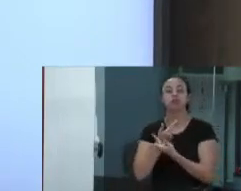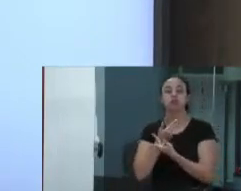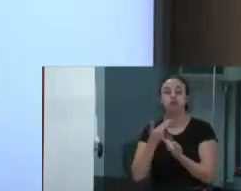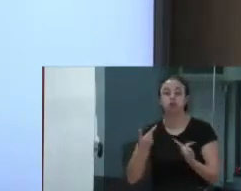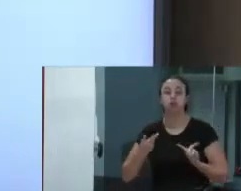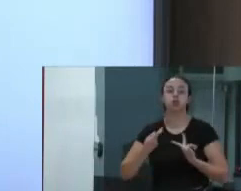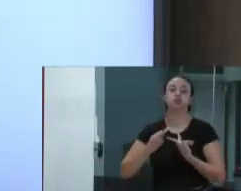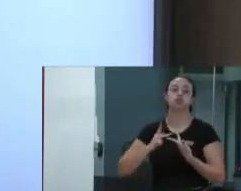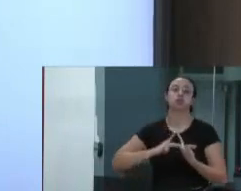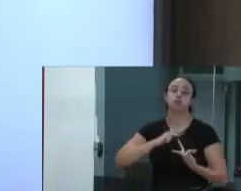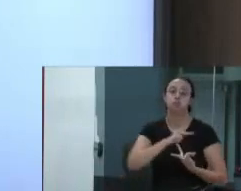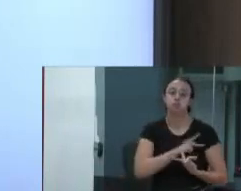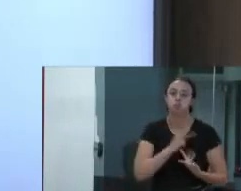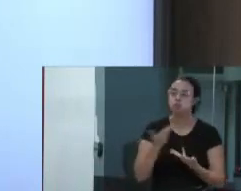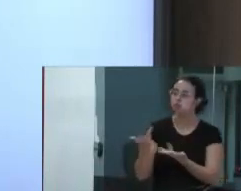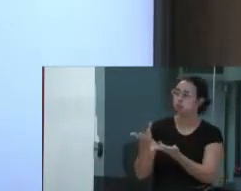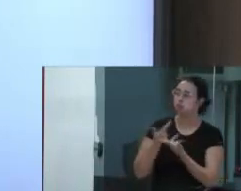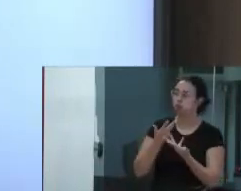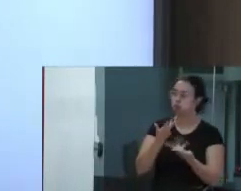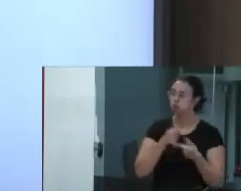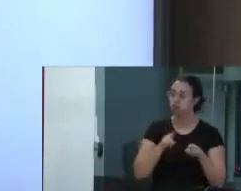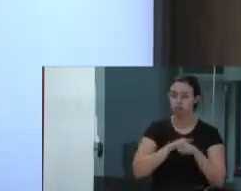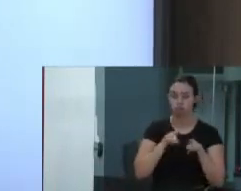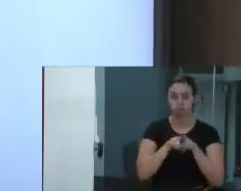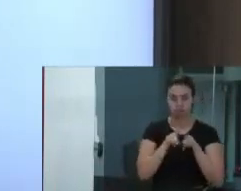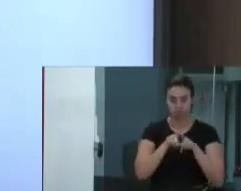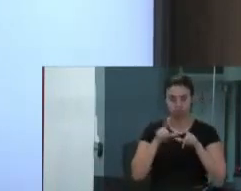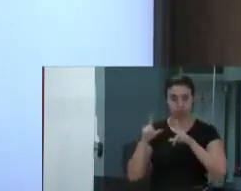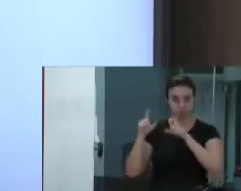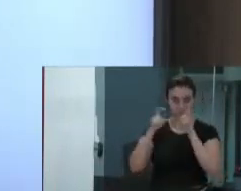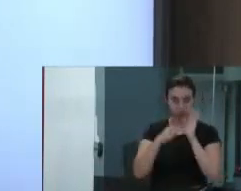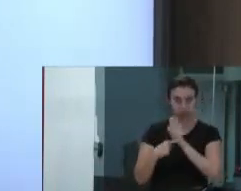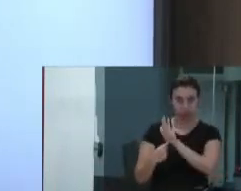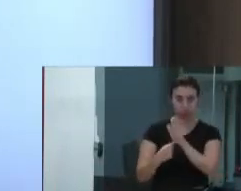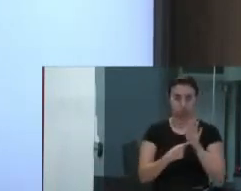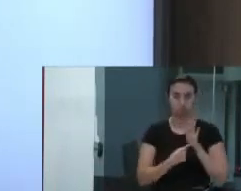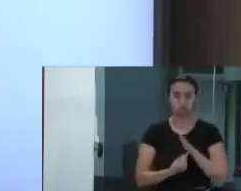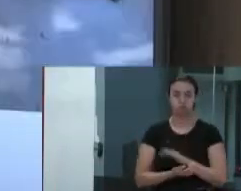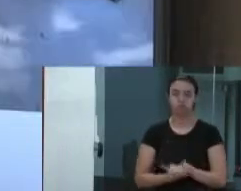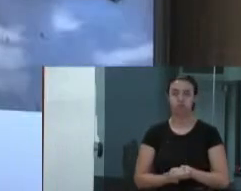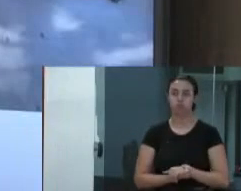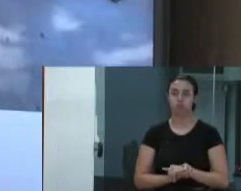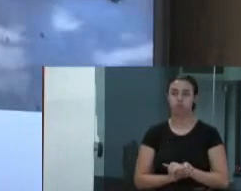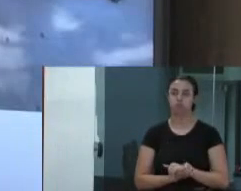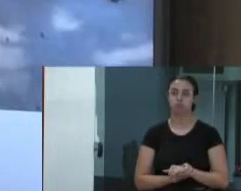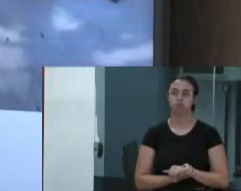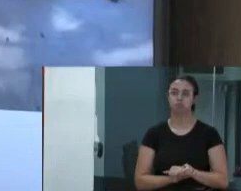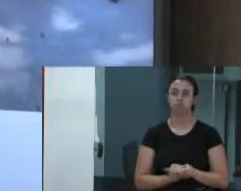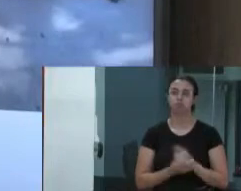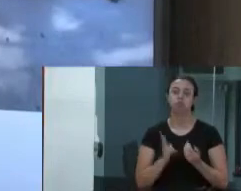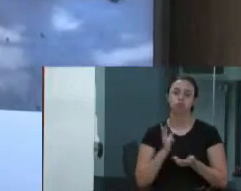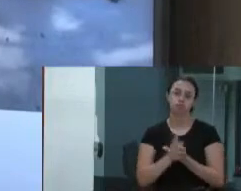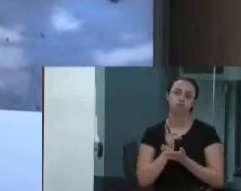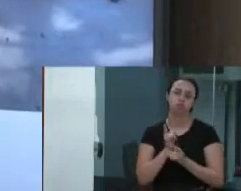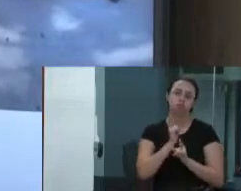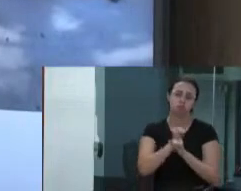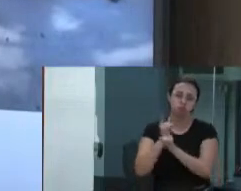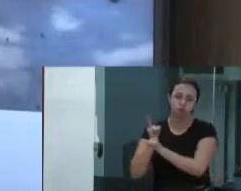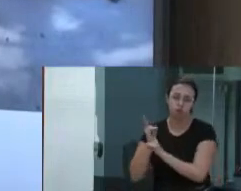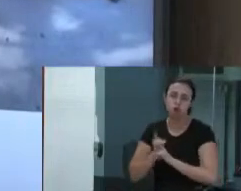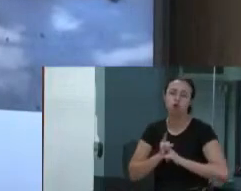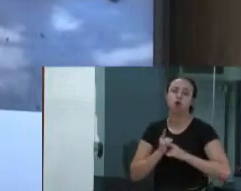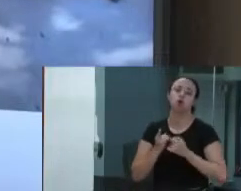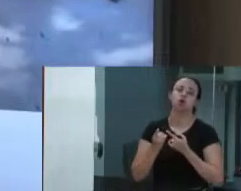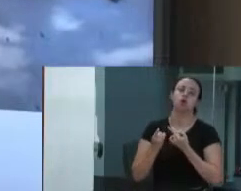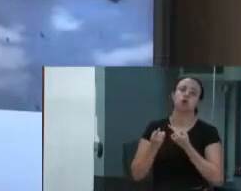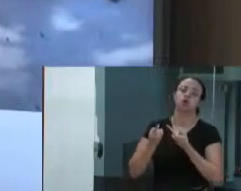de lei municipal, e aí a gente tem um conselho reunido aí com a nossa equipe, né, que se reúne periodicamente para receber as